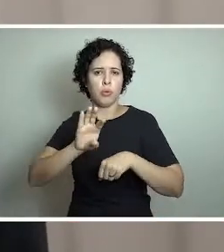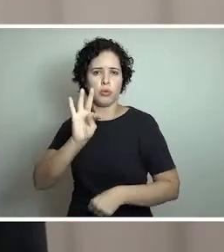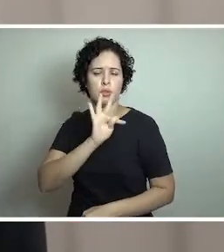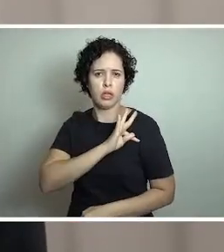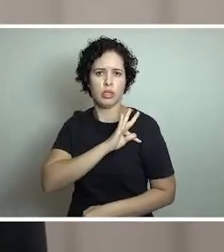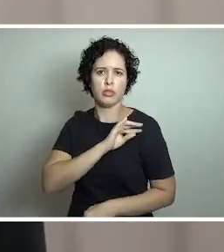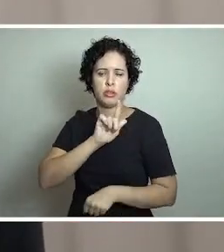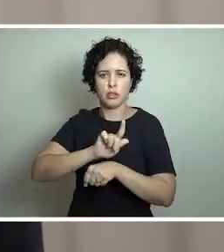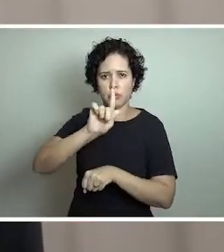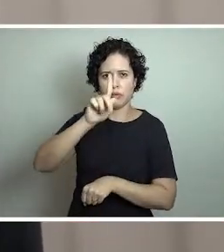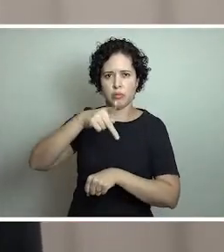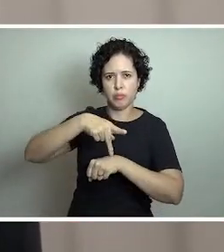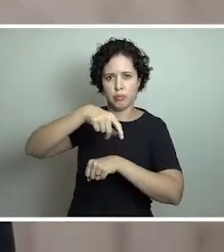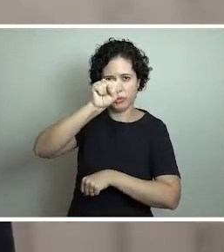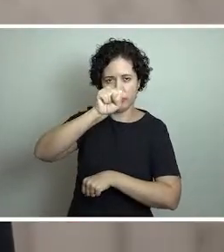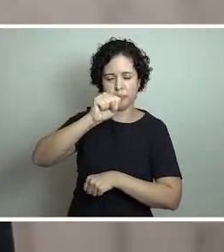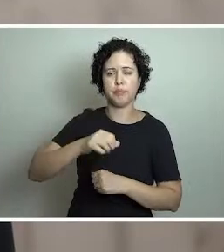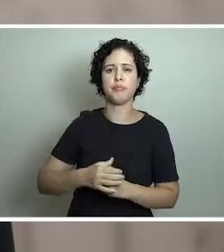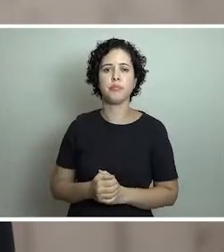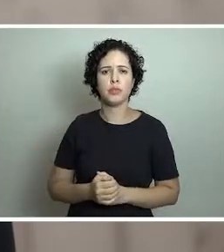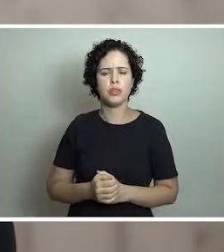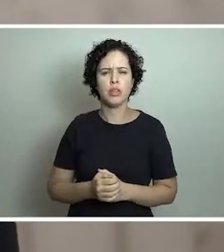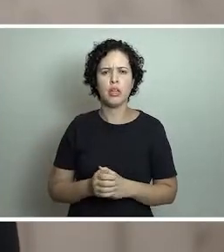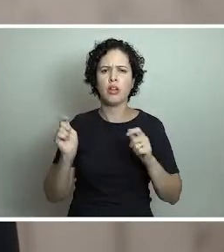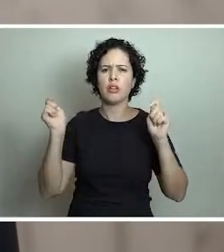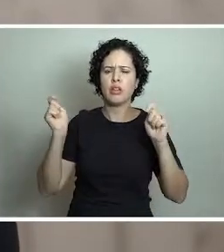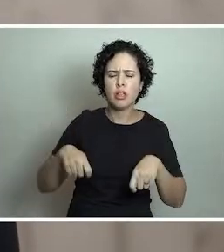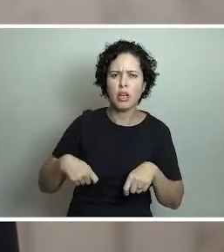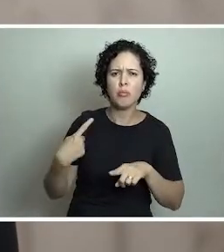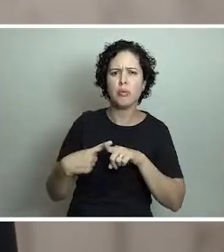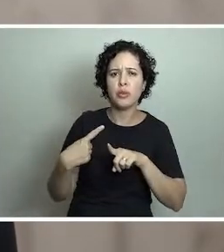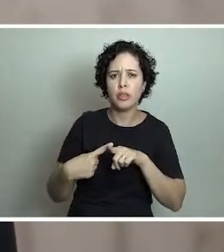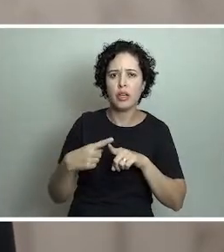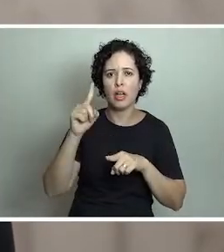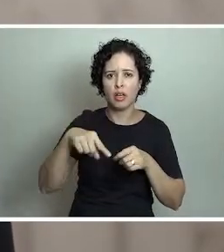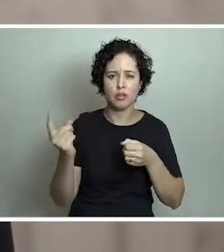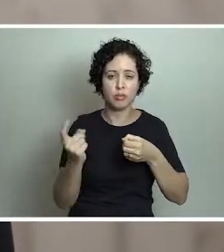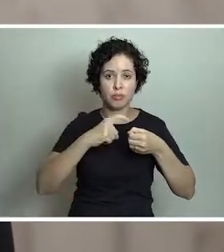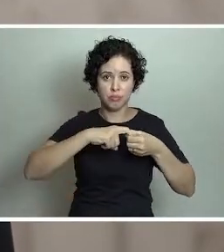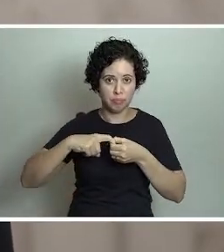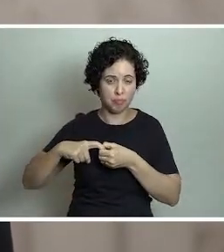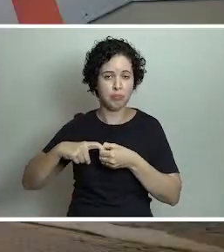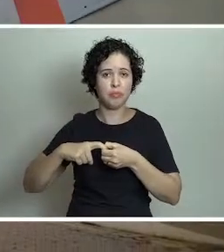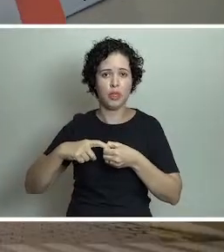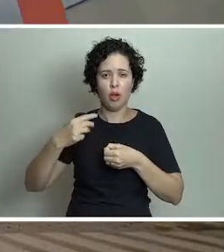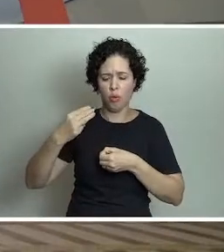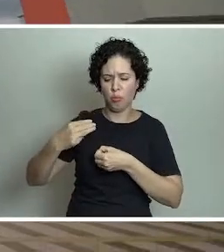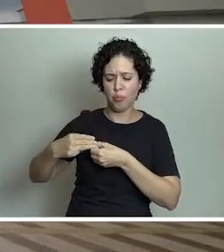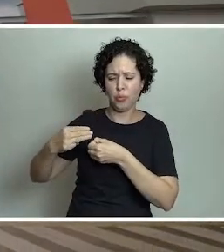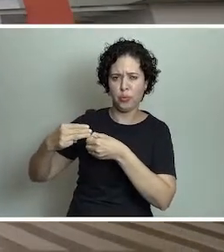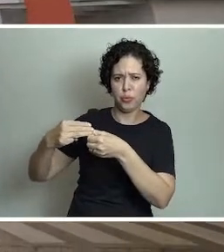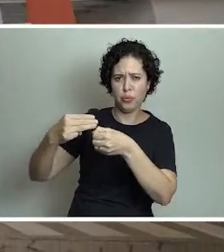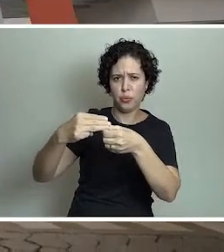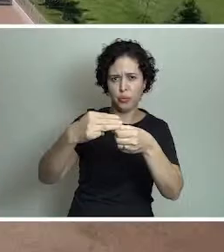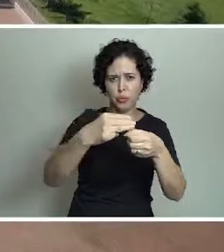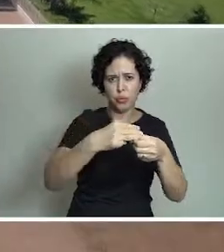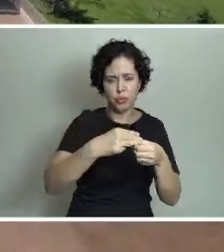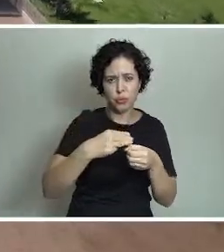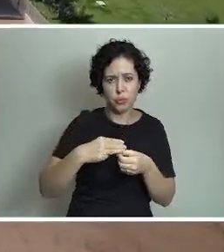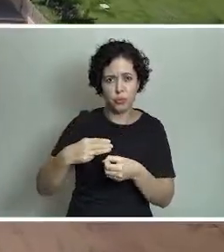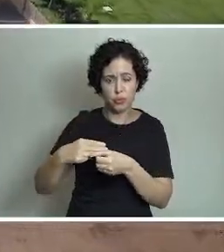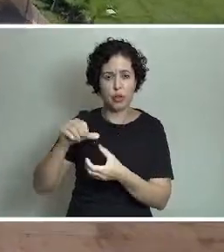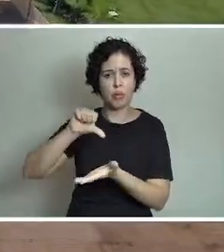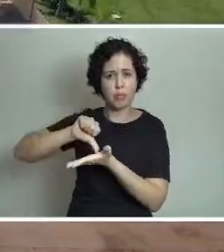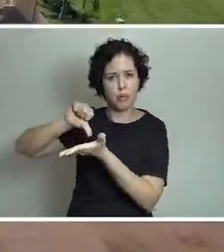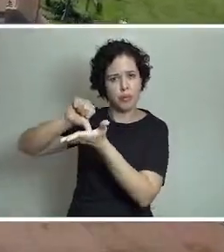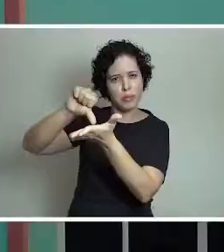de graduação e pós-graduação. Isso só é possível graças aos nossos parceiros, os municípios ao qual fazem